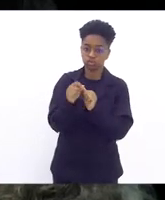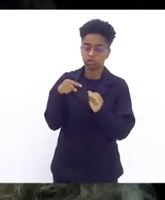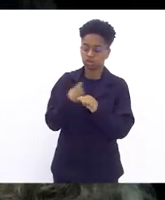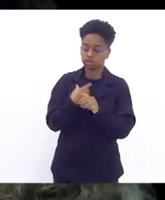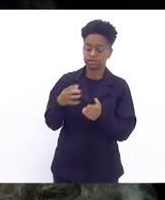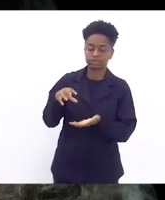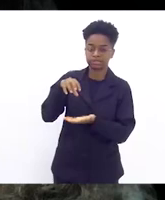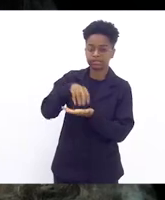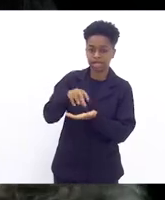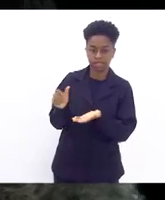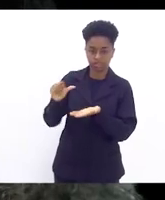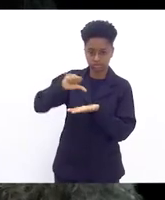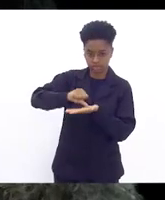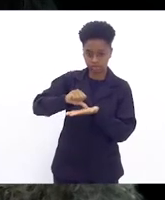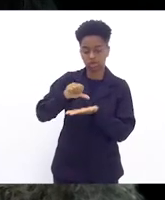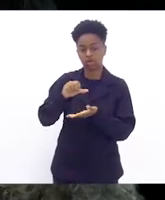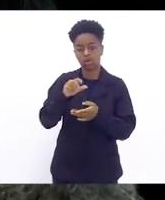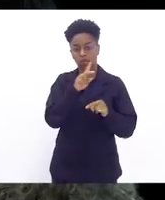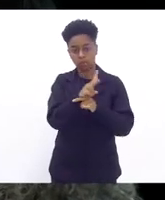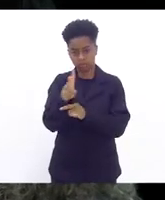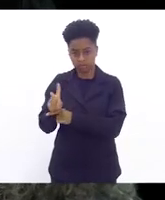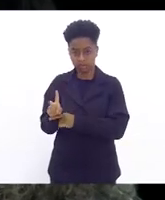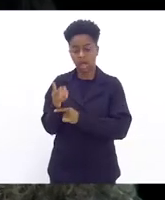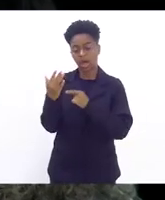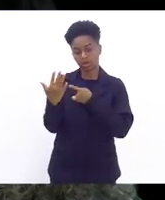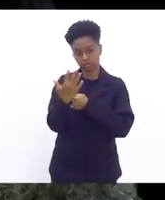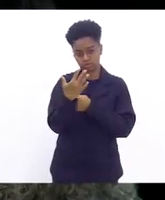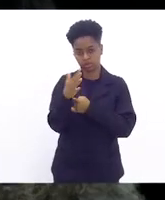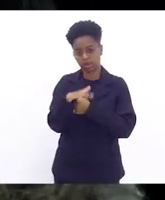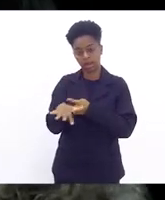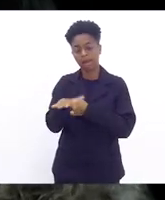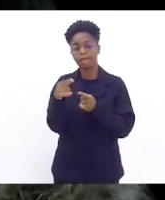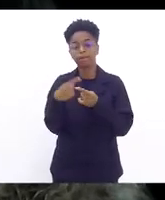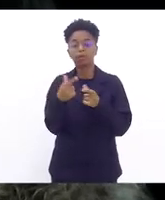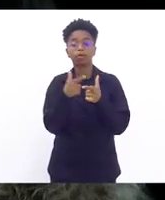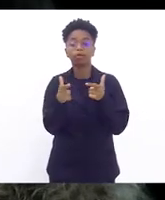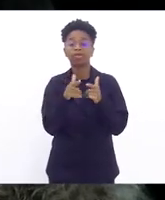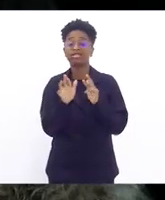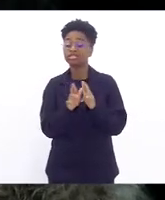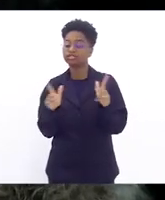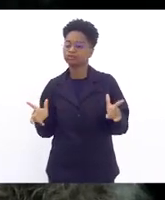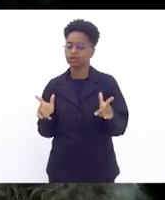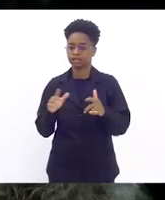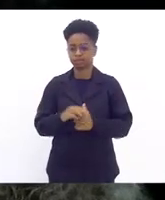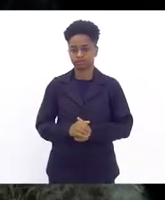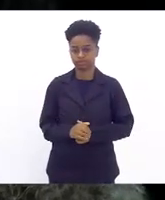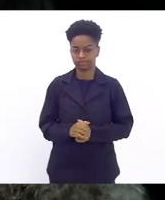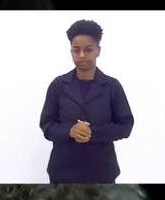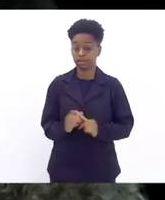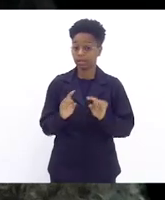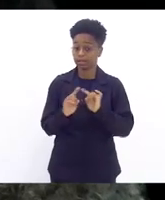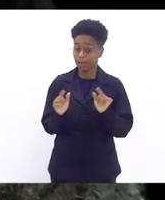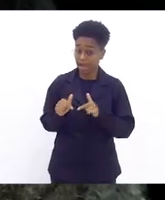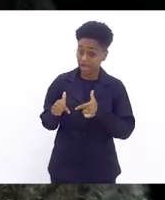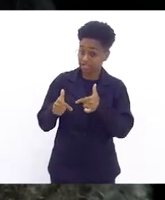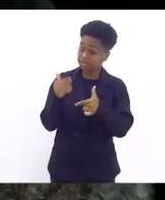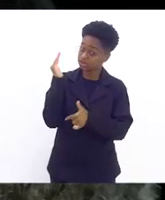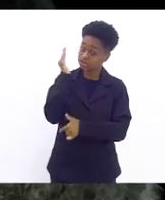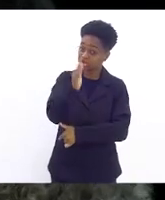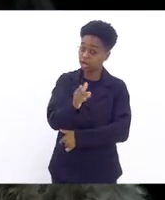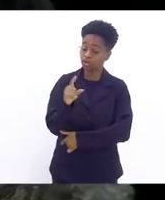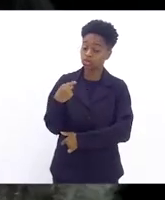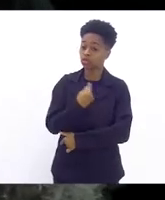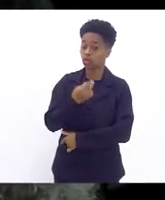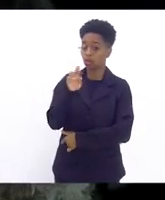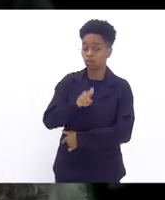unidades conservação para ajudar a gente é nas unidade de conservação porque o problema deles é diferente do nosso né mas assim a atuação direto a gente vai